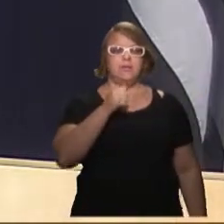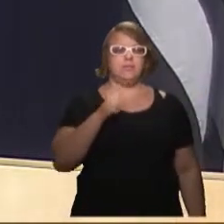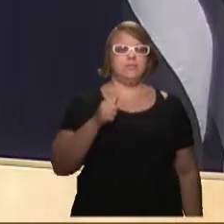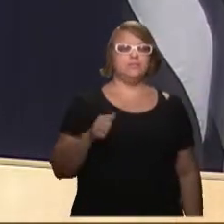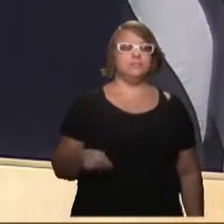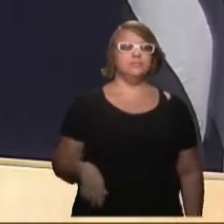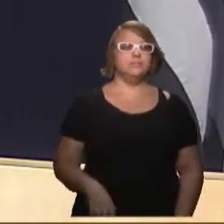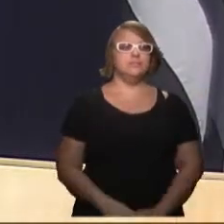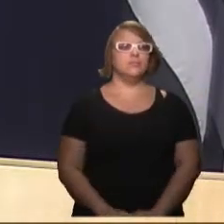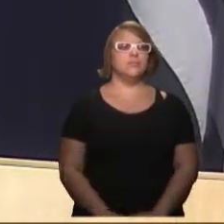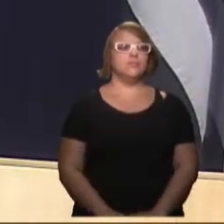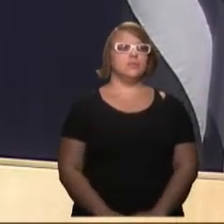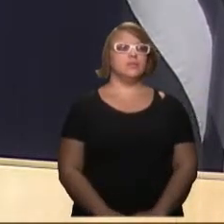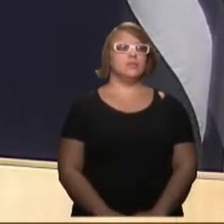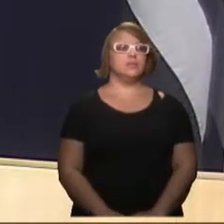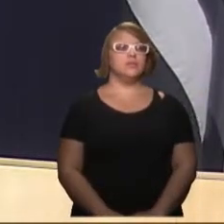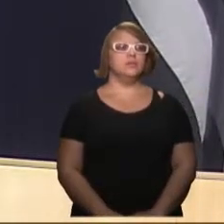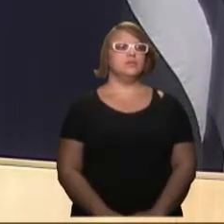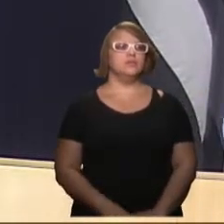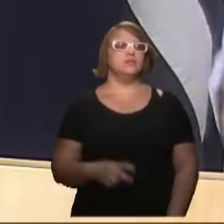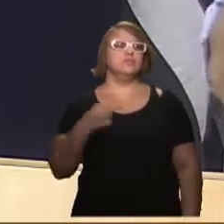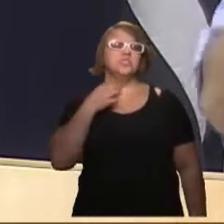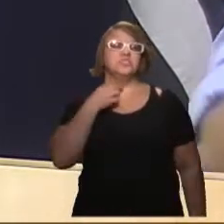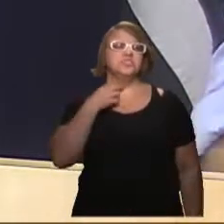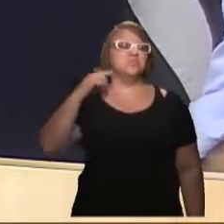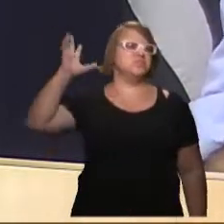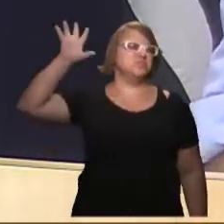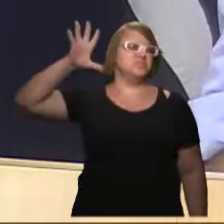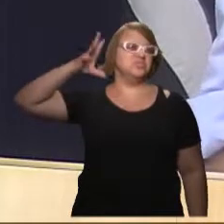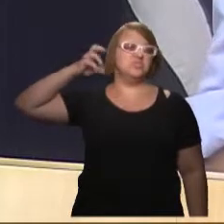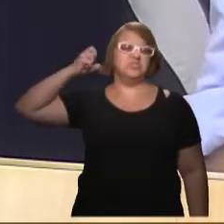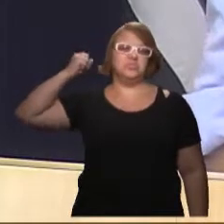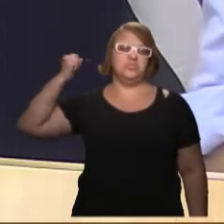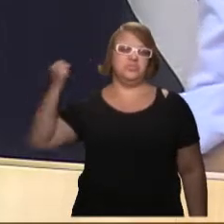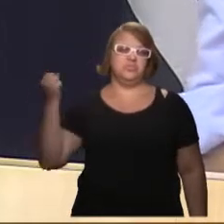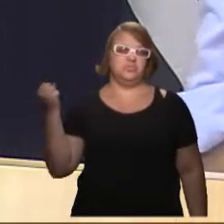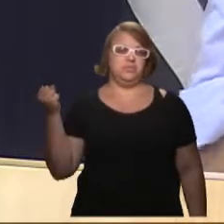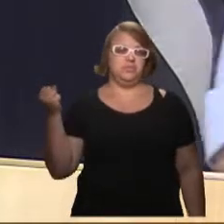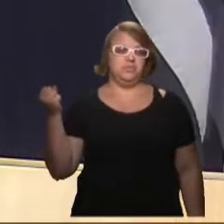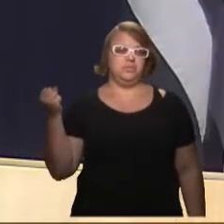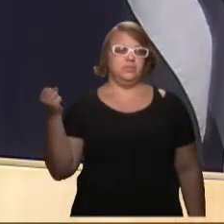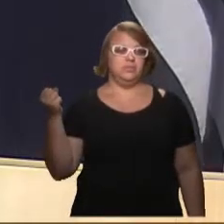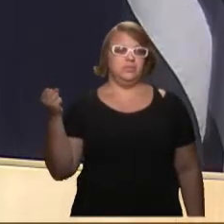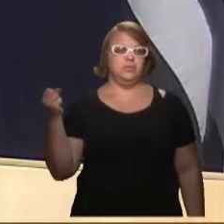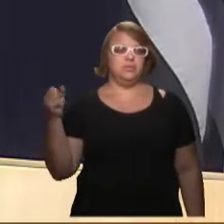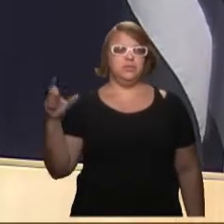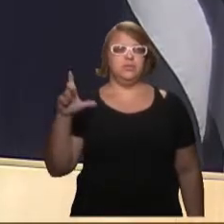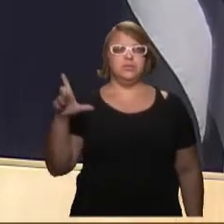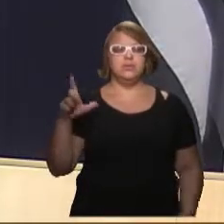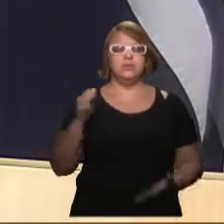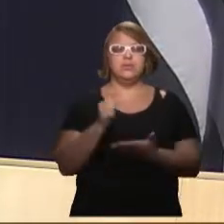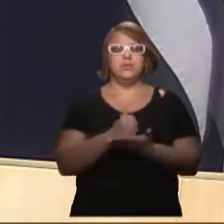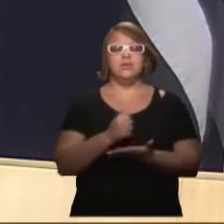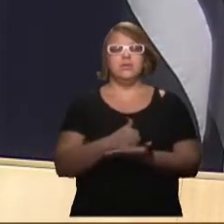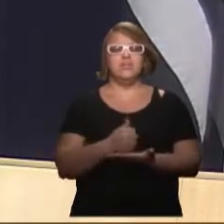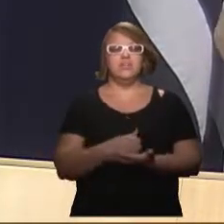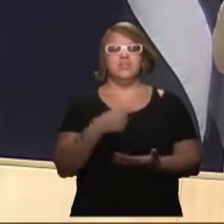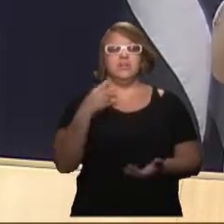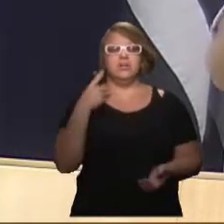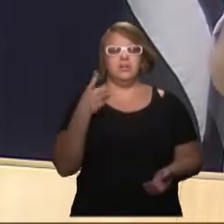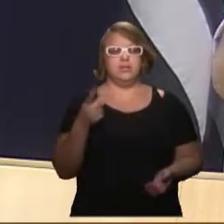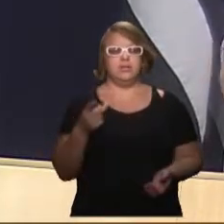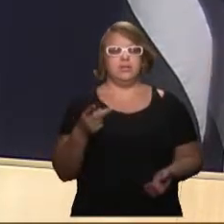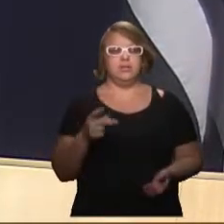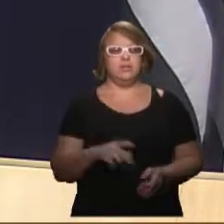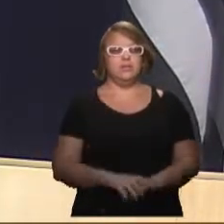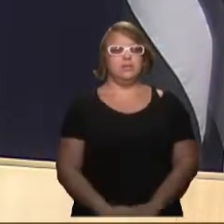nosso professor, vereador Luizinho, falar aqui sem pronunciar vereador. Na verdade, vereador Luizinho, eu acho que define muito